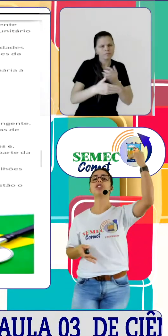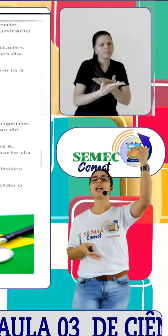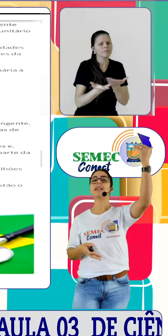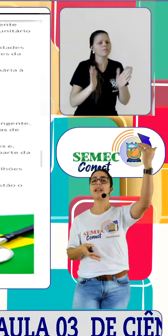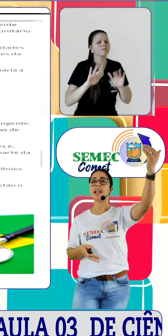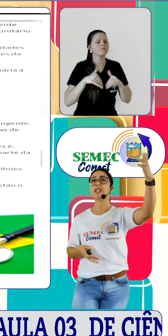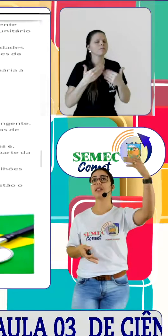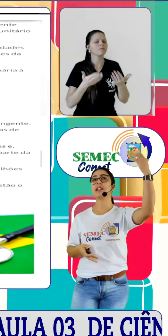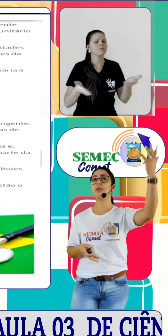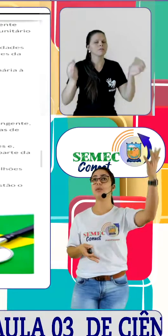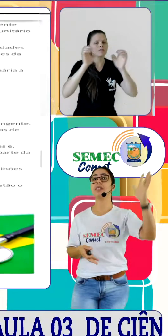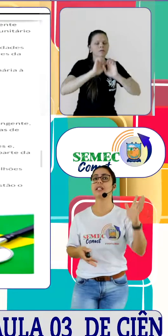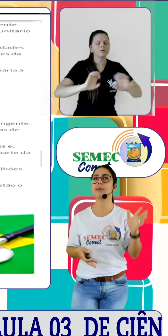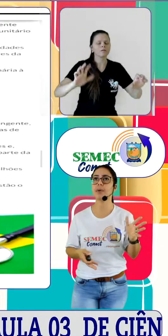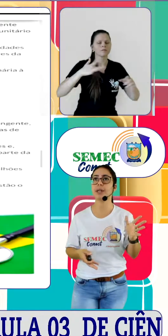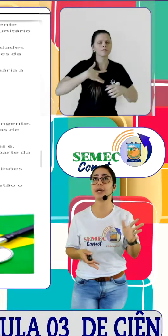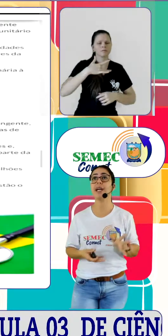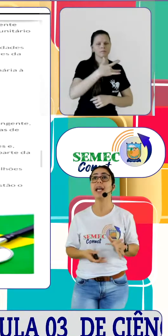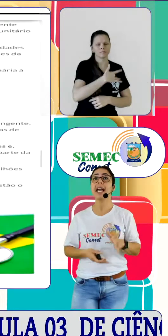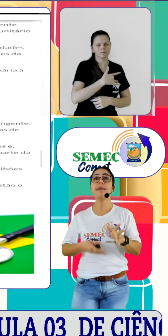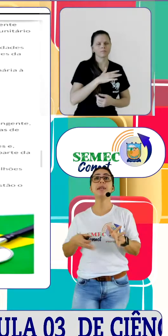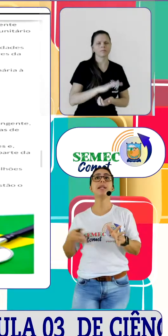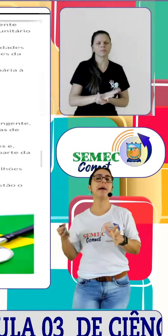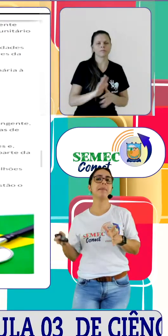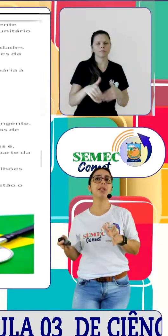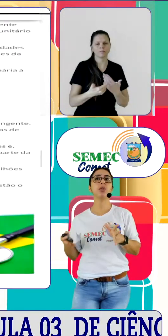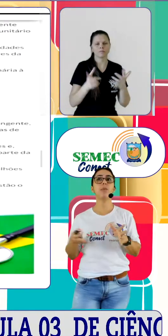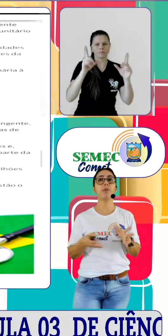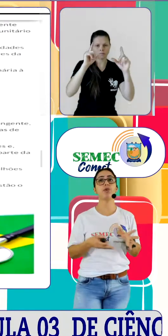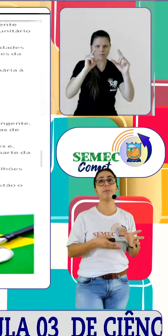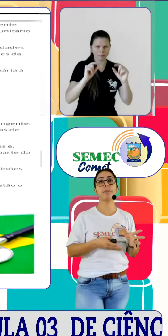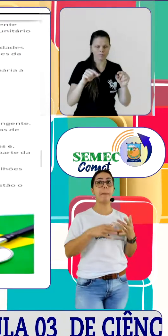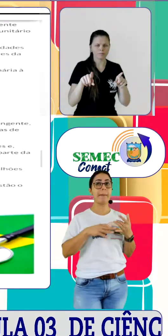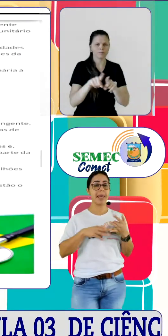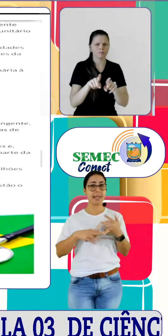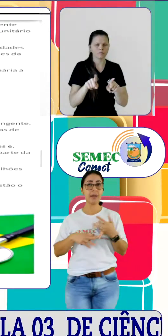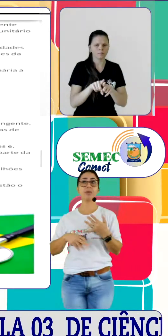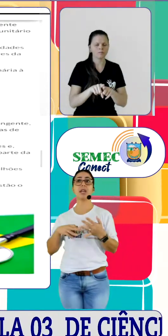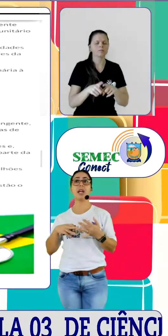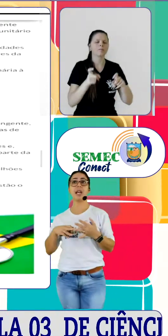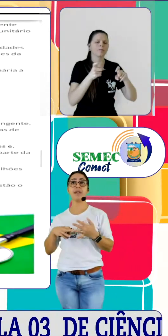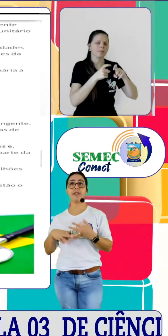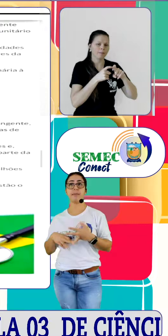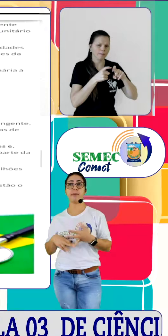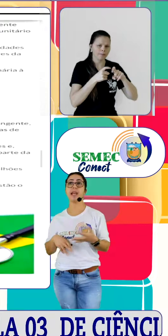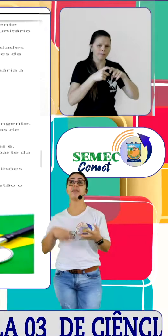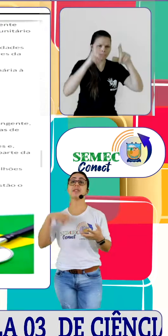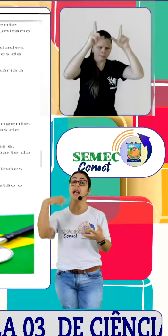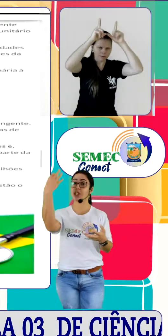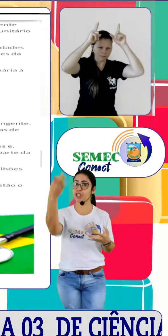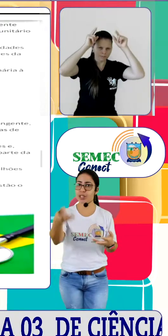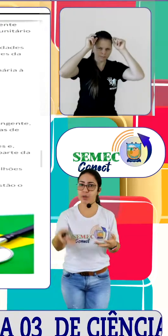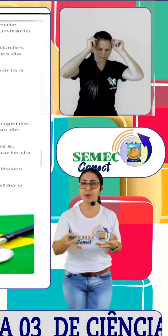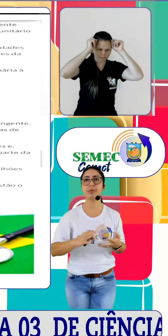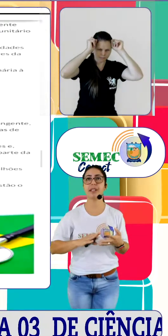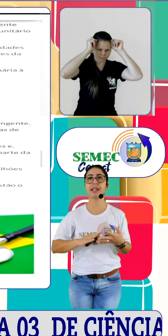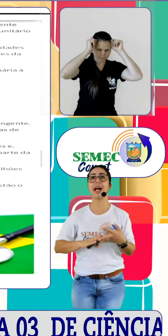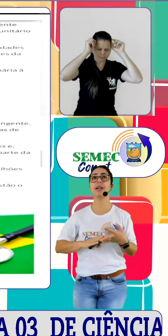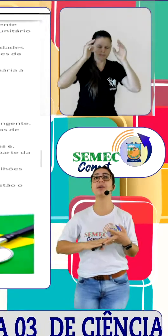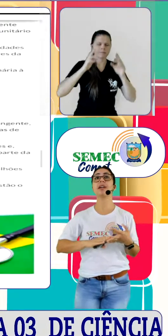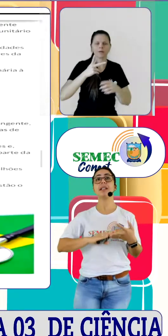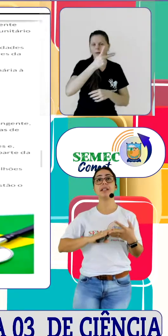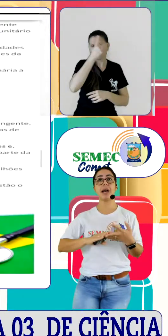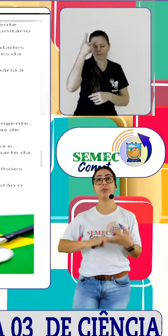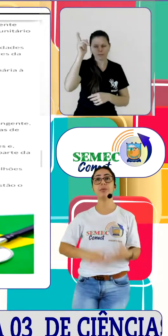é a estratégia de saúde desse programa? É minimamente composta por médicos, enfermeiros, agente